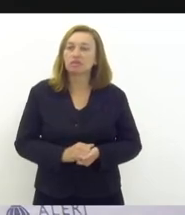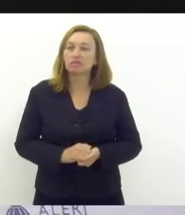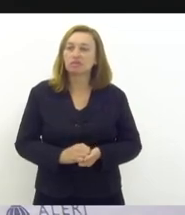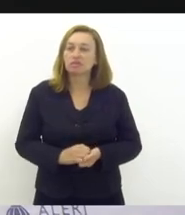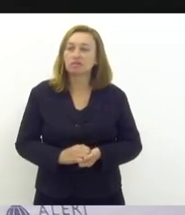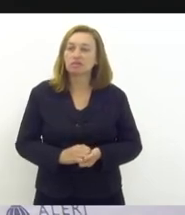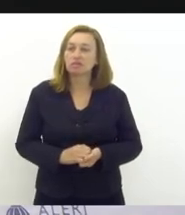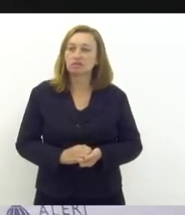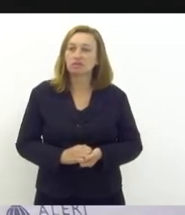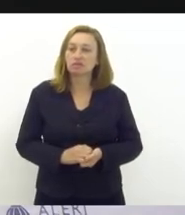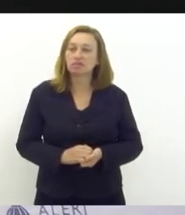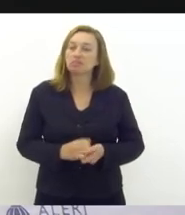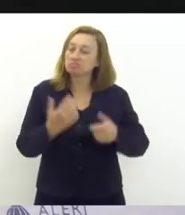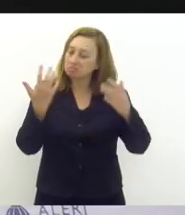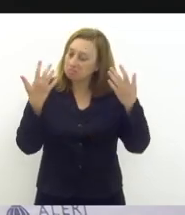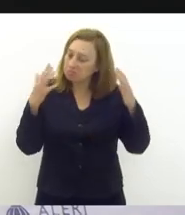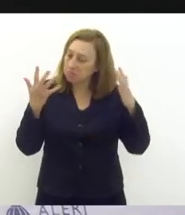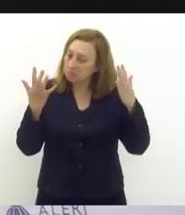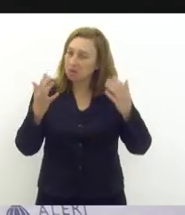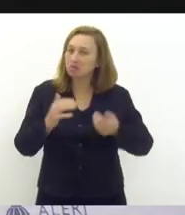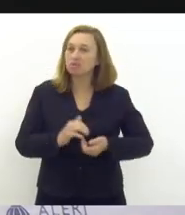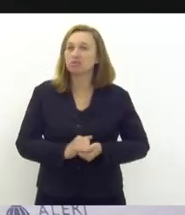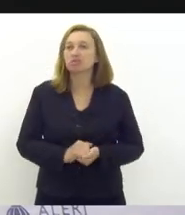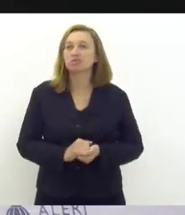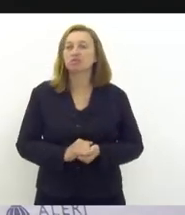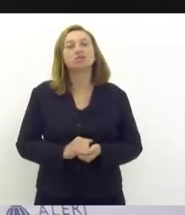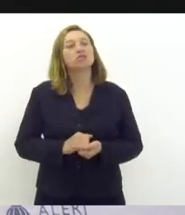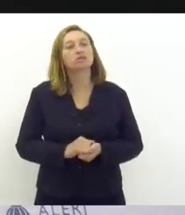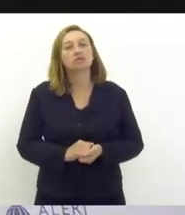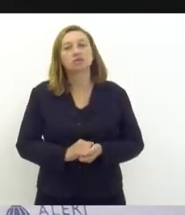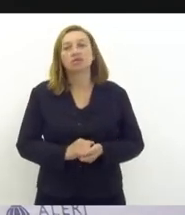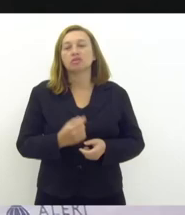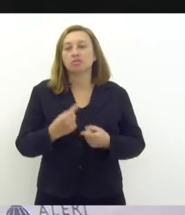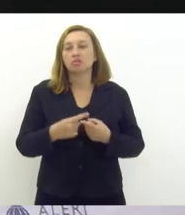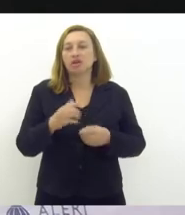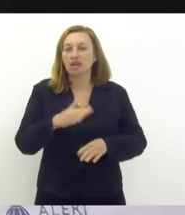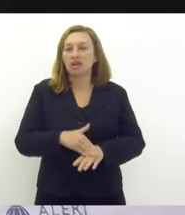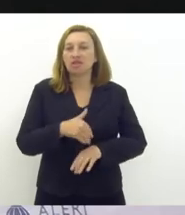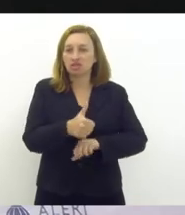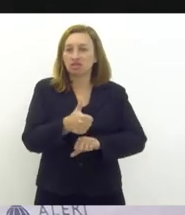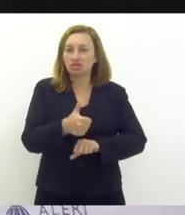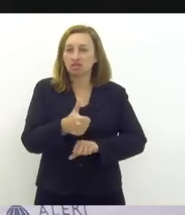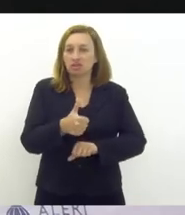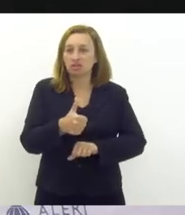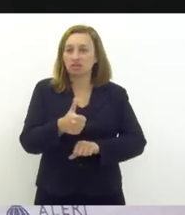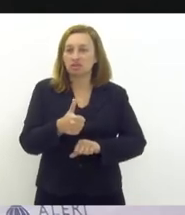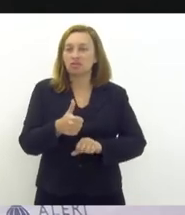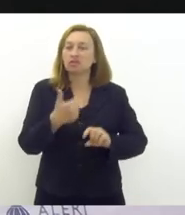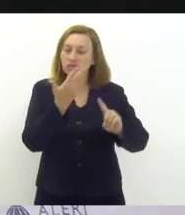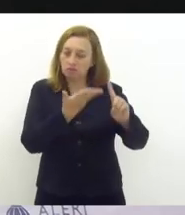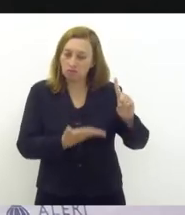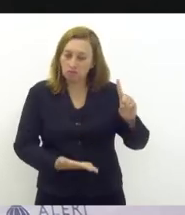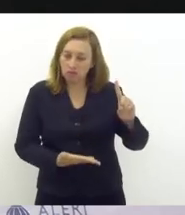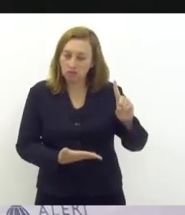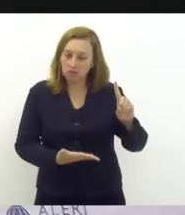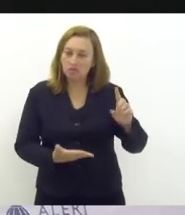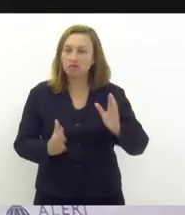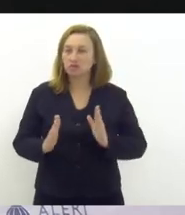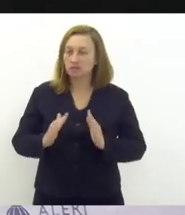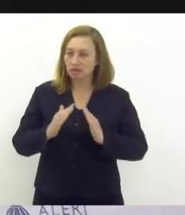a uma congratulação né todos os aplausos porque ela é digna desse desse dessa homenagem aqui